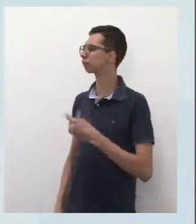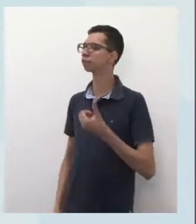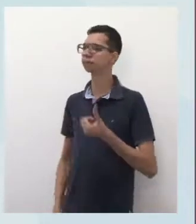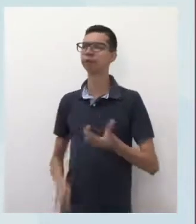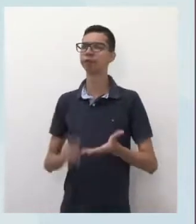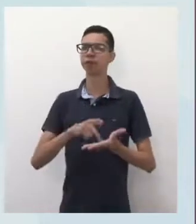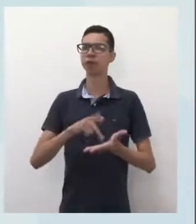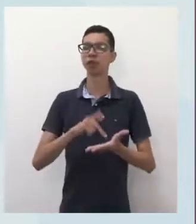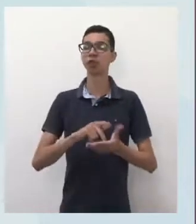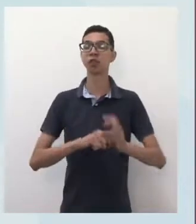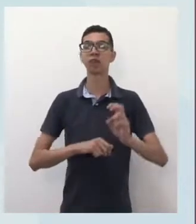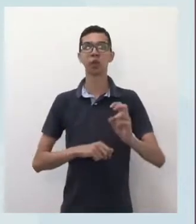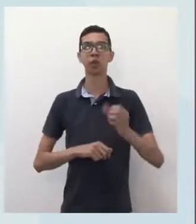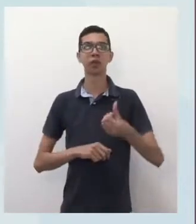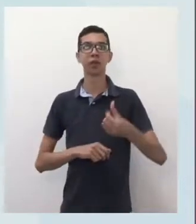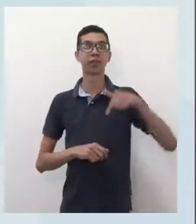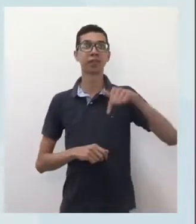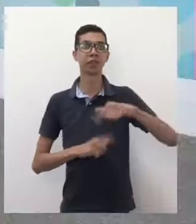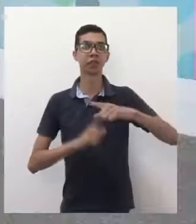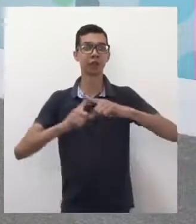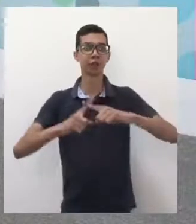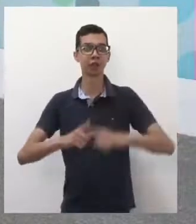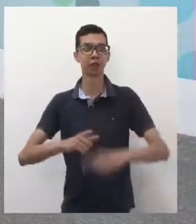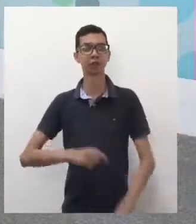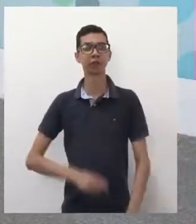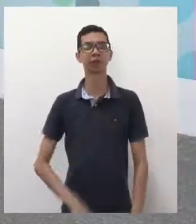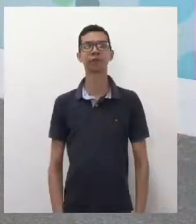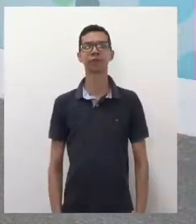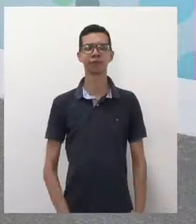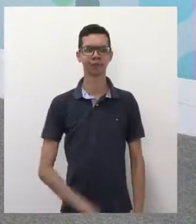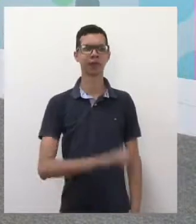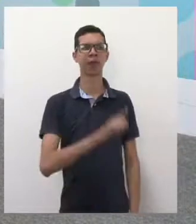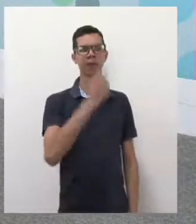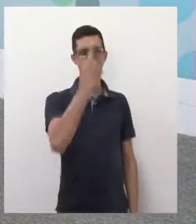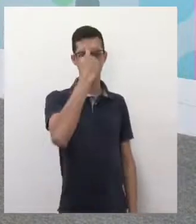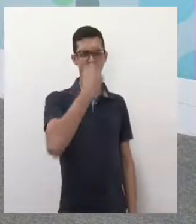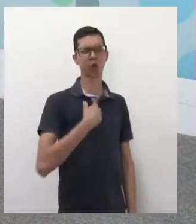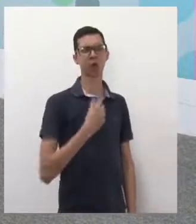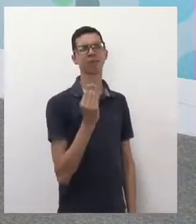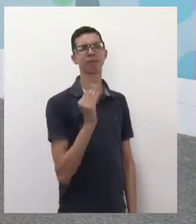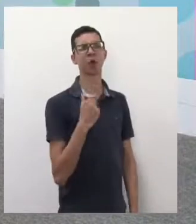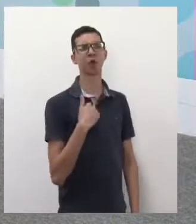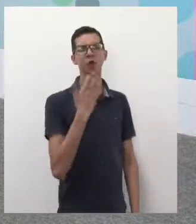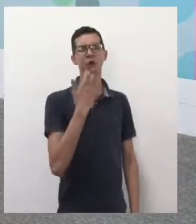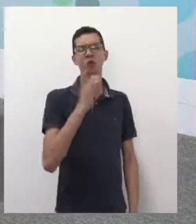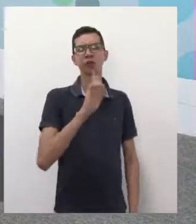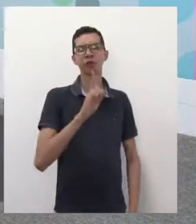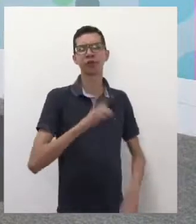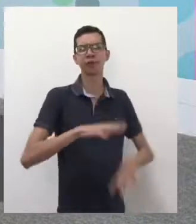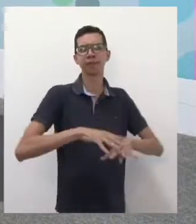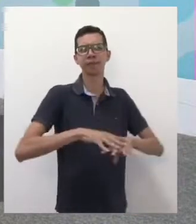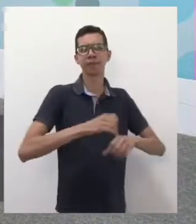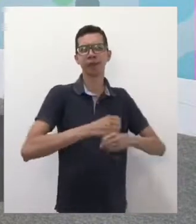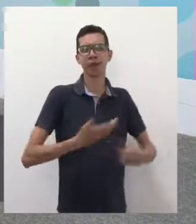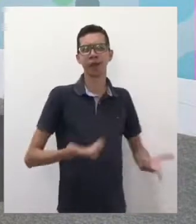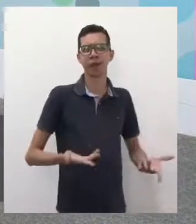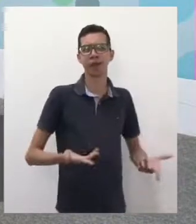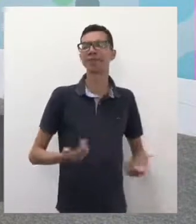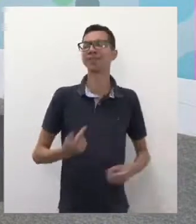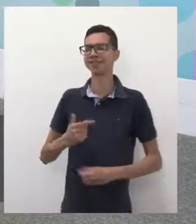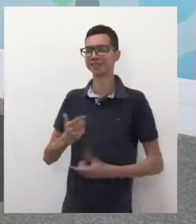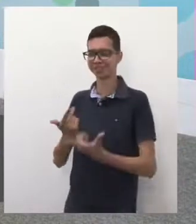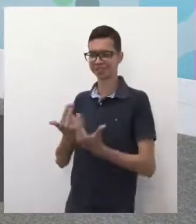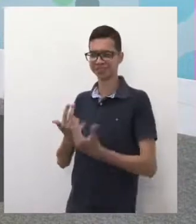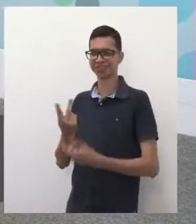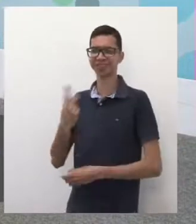Vai dar 5, 6, 7 vezes. Porque eu sou biólogo sem fazer conta? Tá pensando o quê? Que a gente sabe fazer conta aqui também, ó. Uai. Ó, a